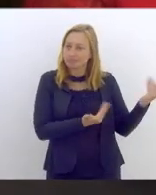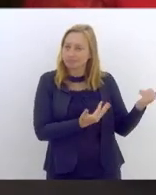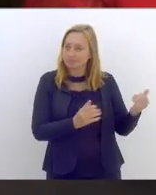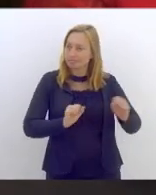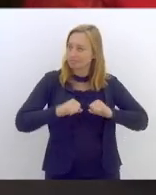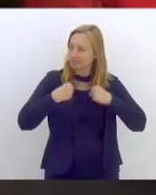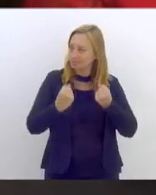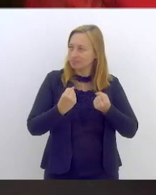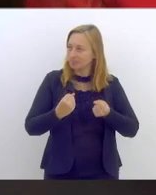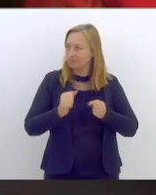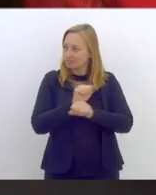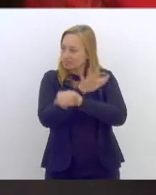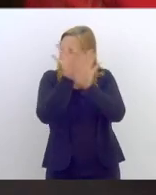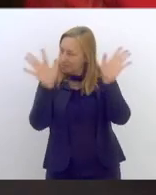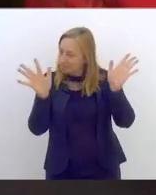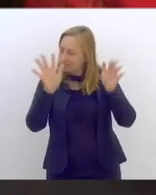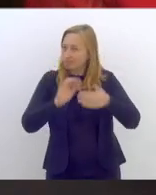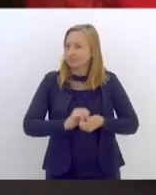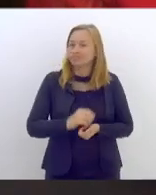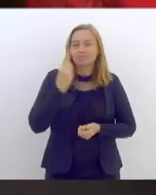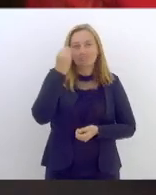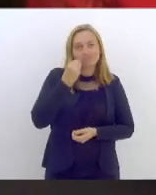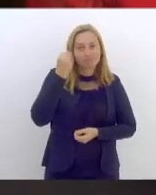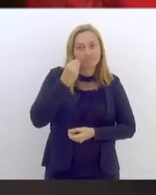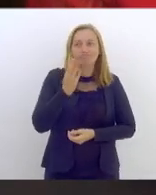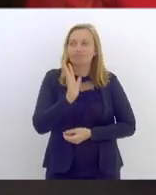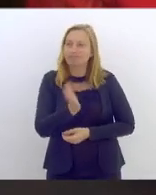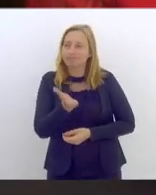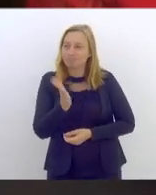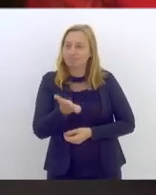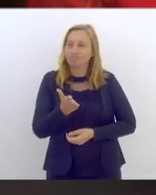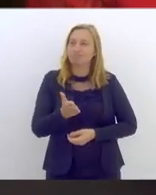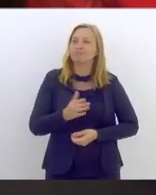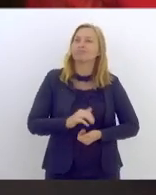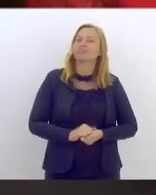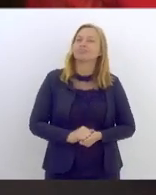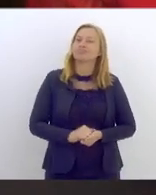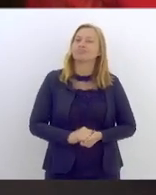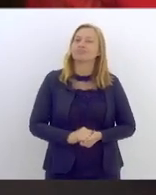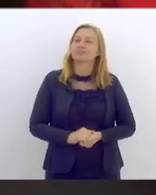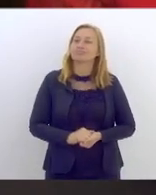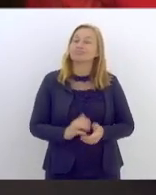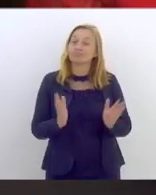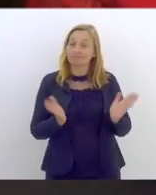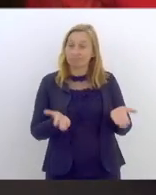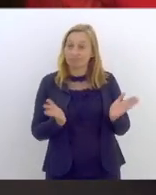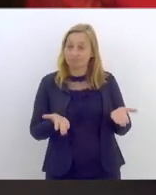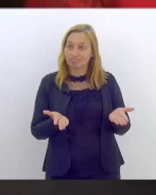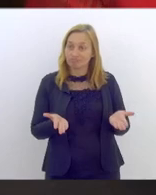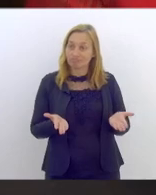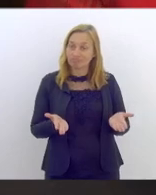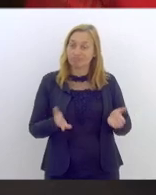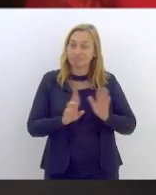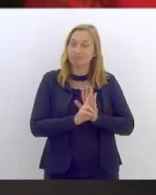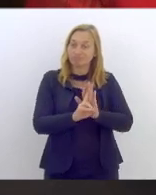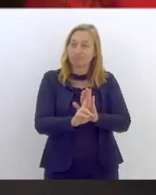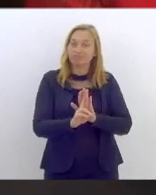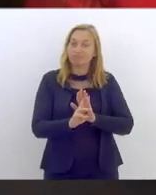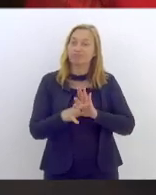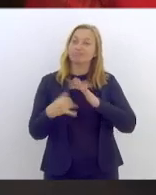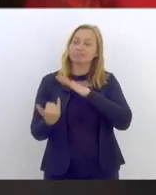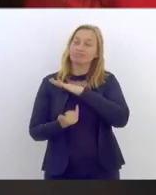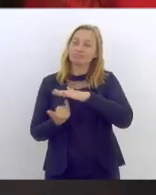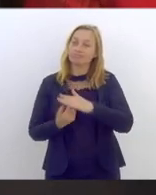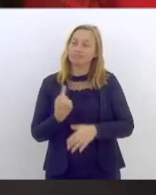empenho eu sou a transparência sua experiência já no âmbito da tutela e também agora no âmbito da representação da nossa